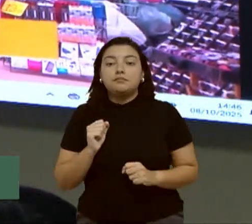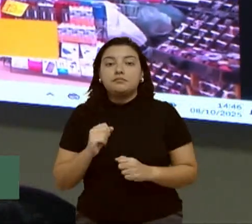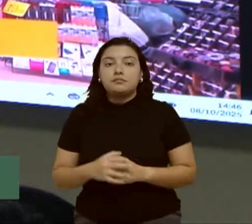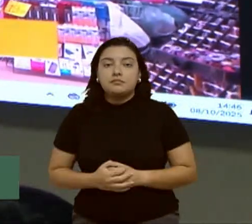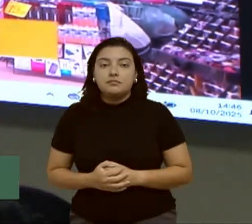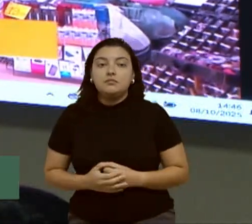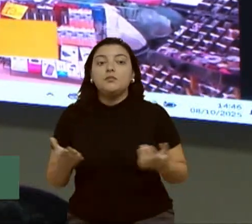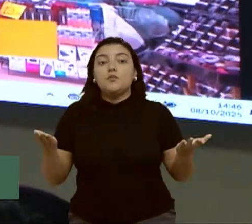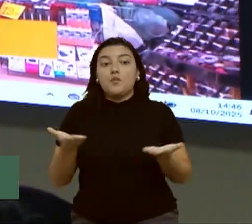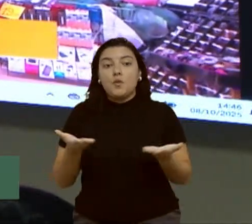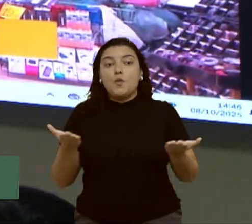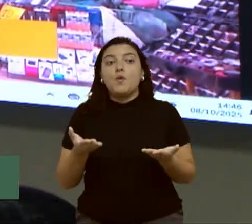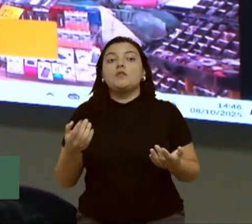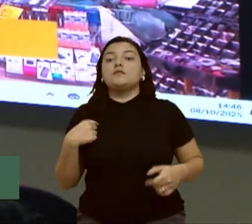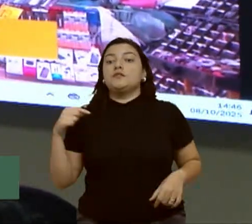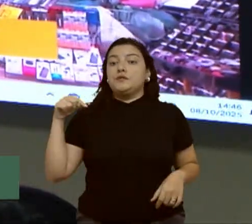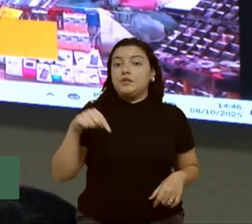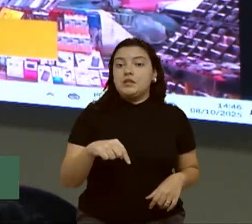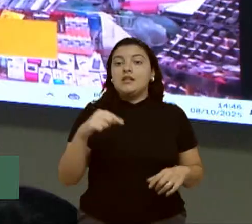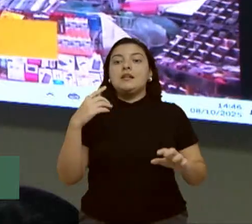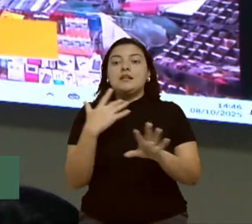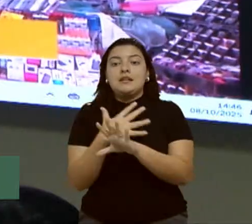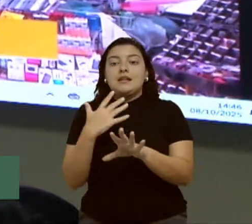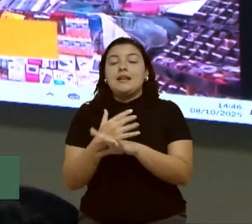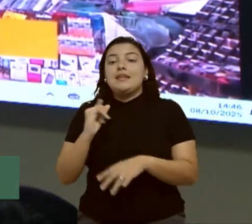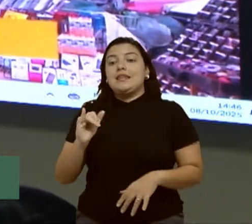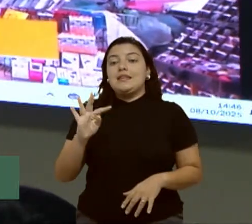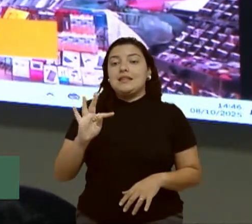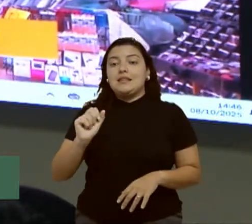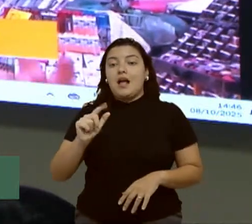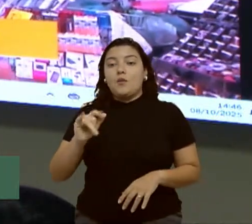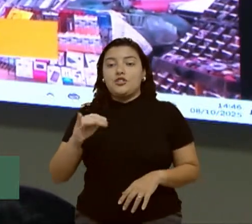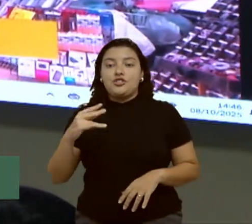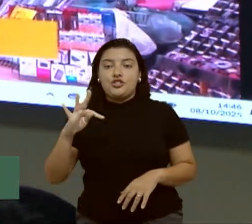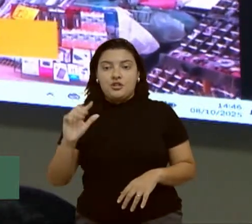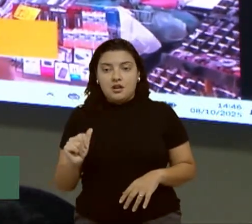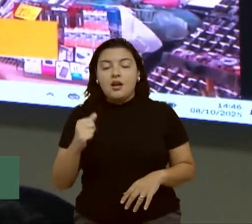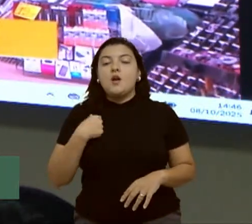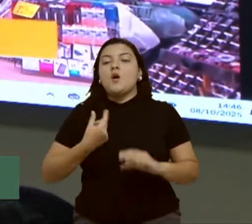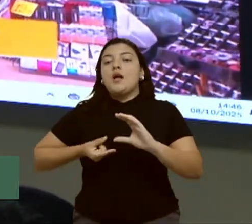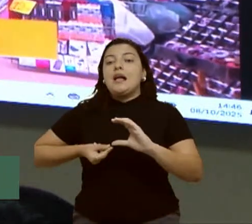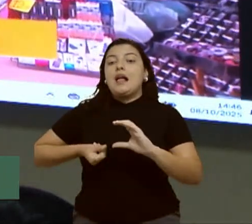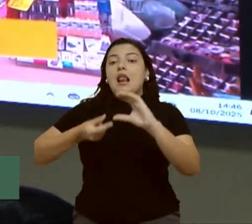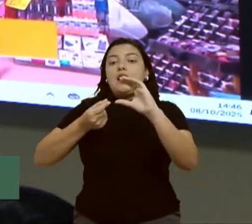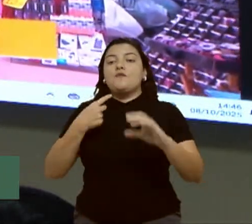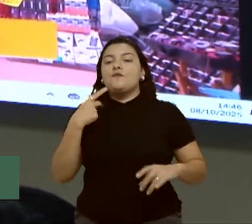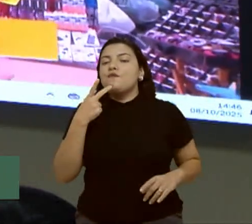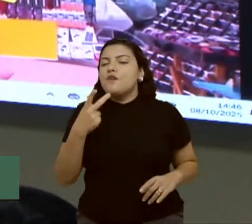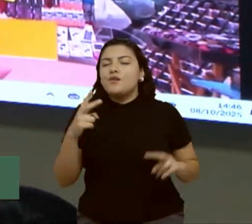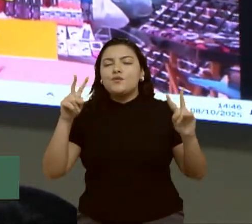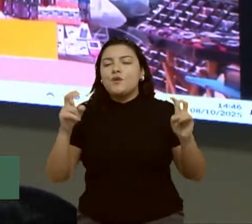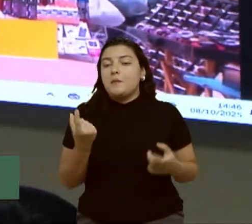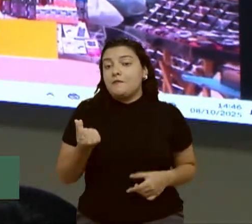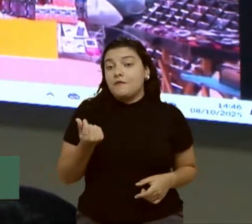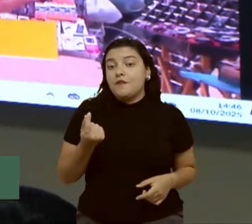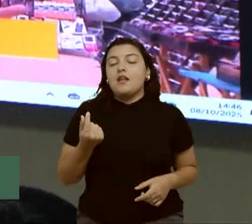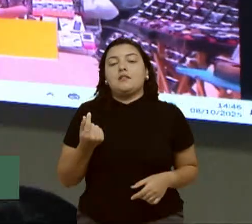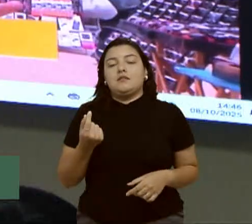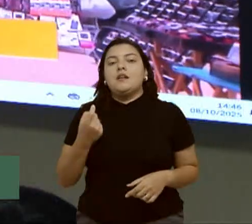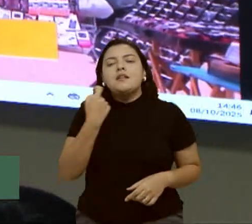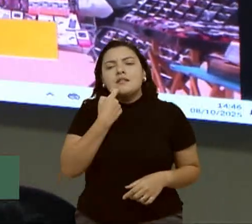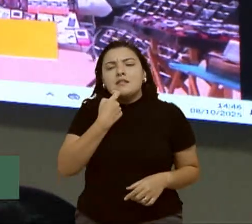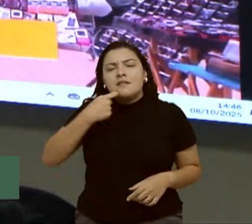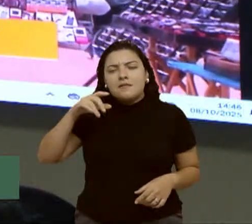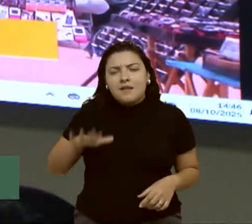bom? Hoje a gente veio aqui no centro de Taguatinga para descobrir o que os consumidores estão achando dos preços da Black Friday. Será que